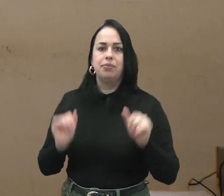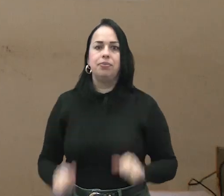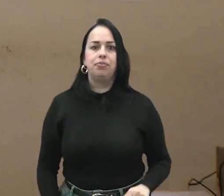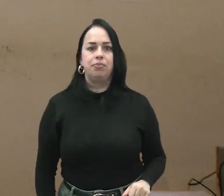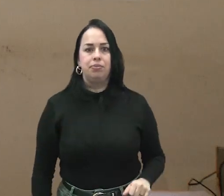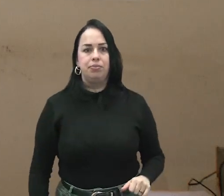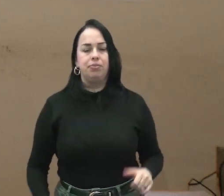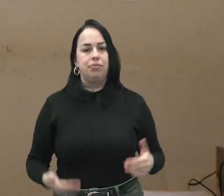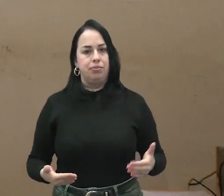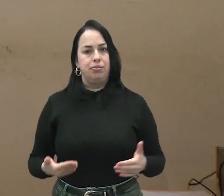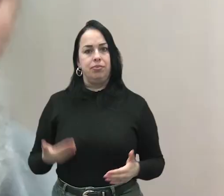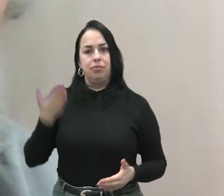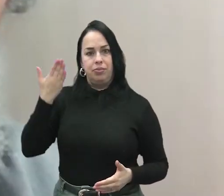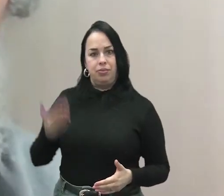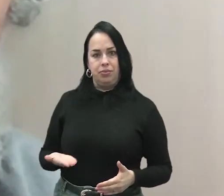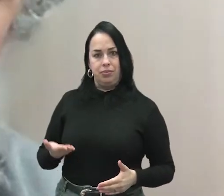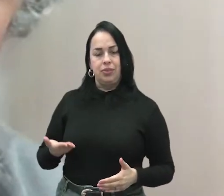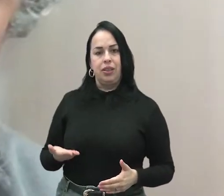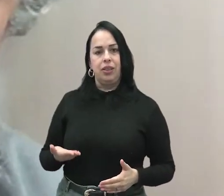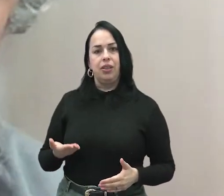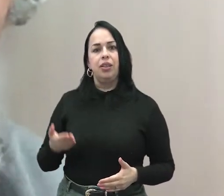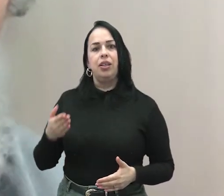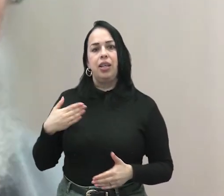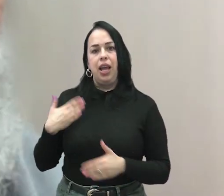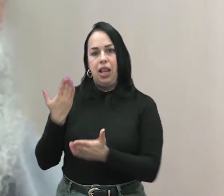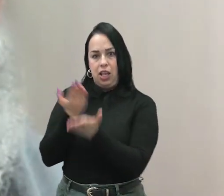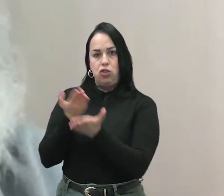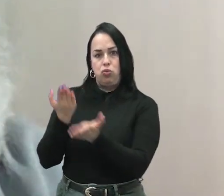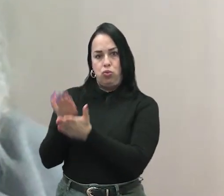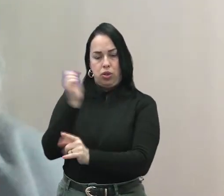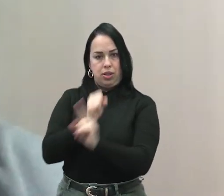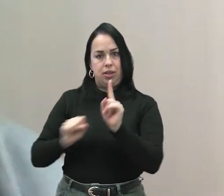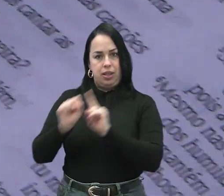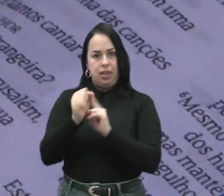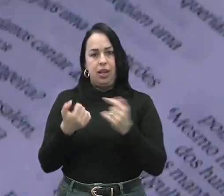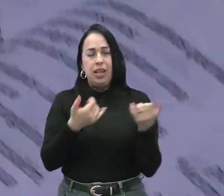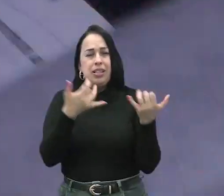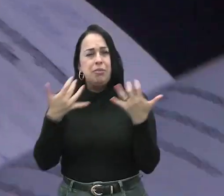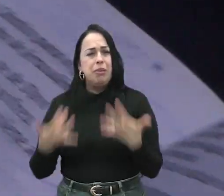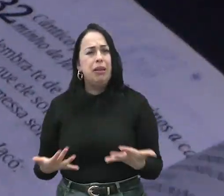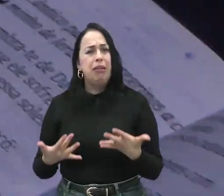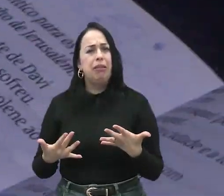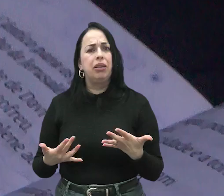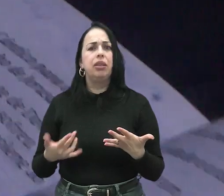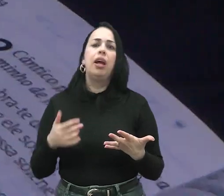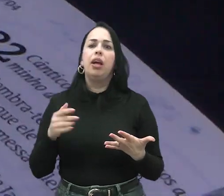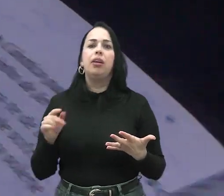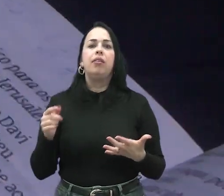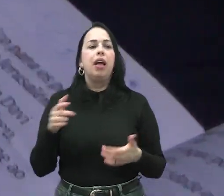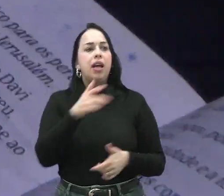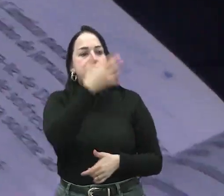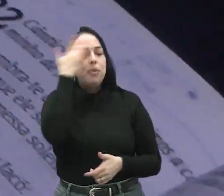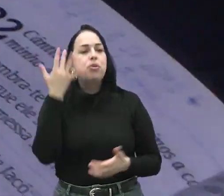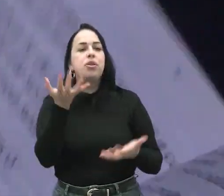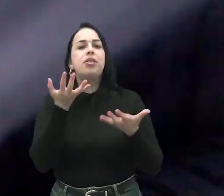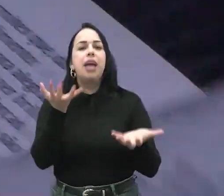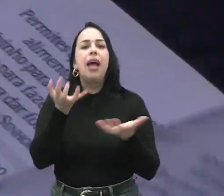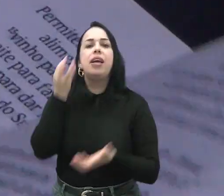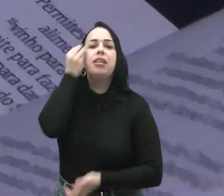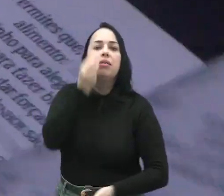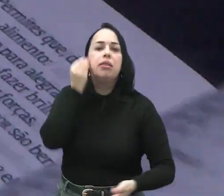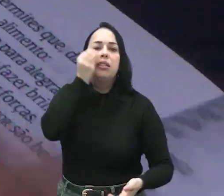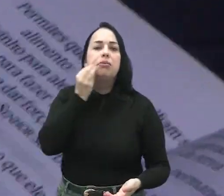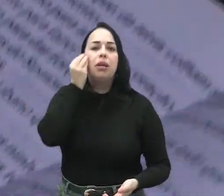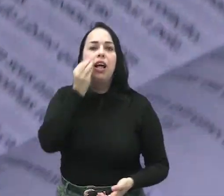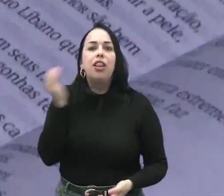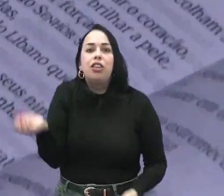o correto uso desses dados. Segundo esse mestre e doutor em sociologia, o cenário mostra uma busca crescente por novas formas de